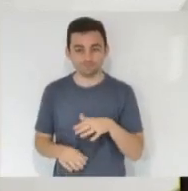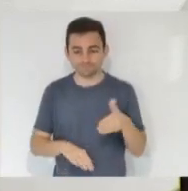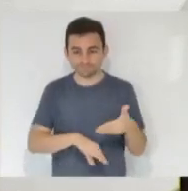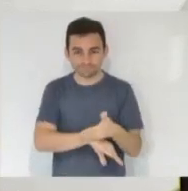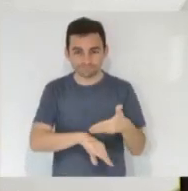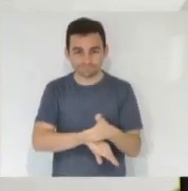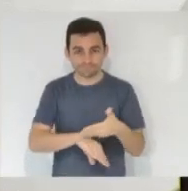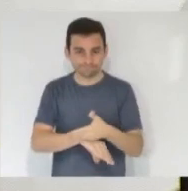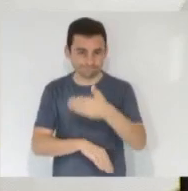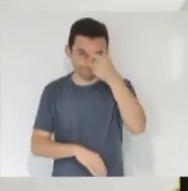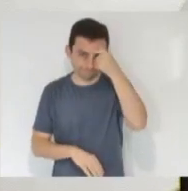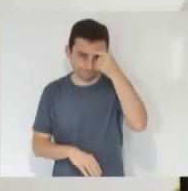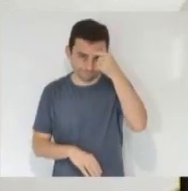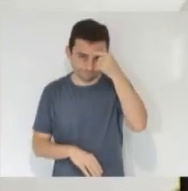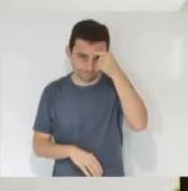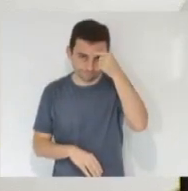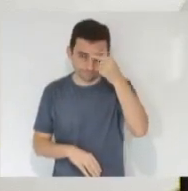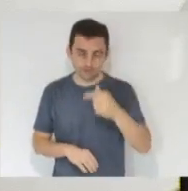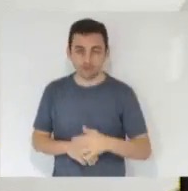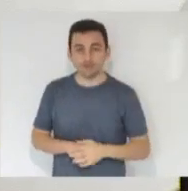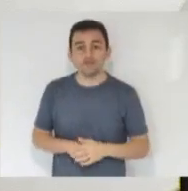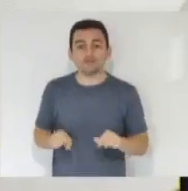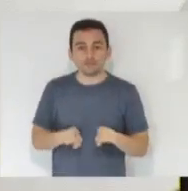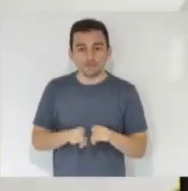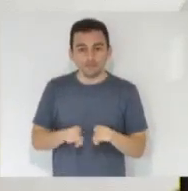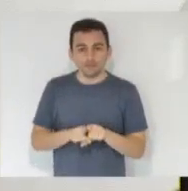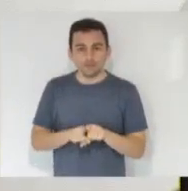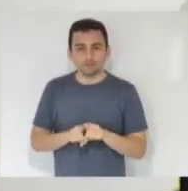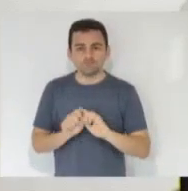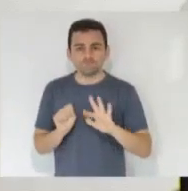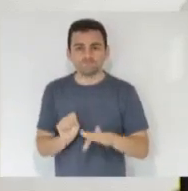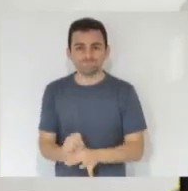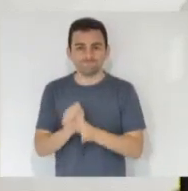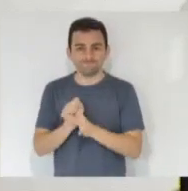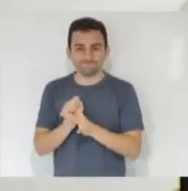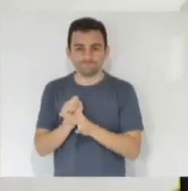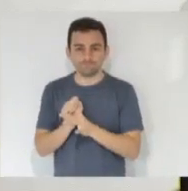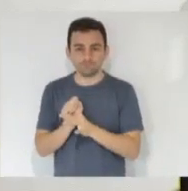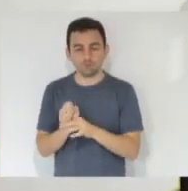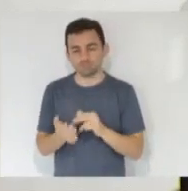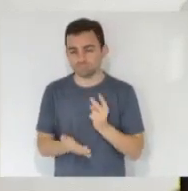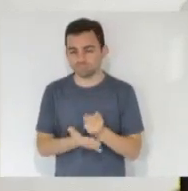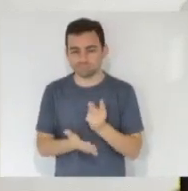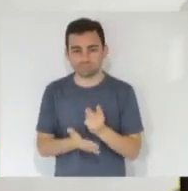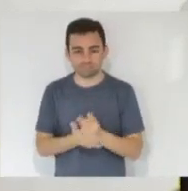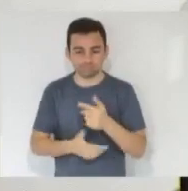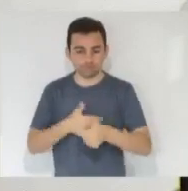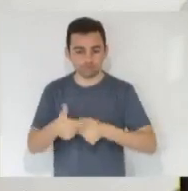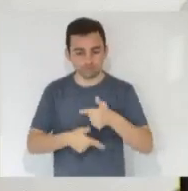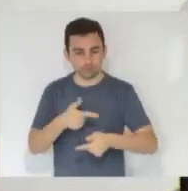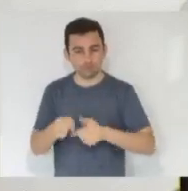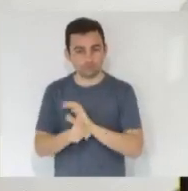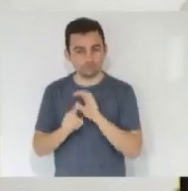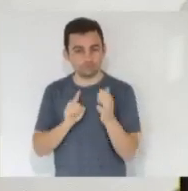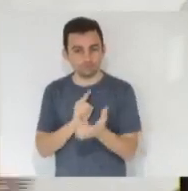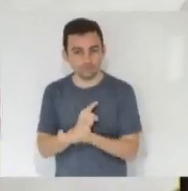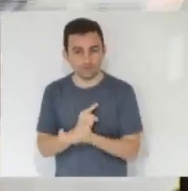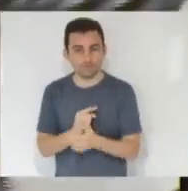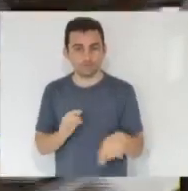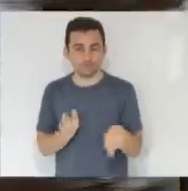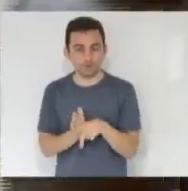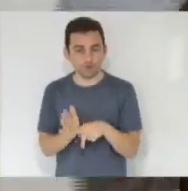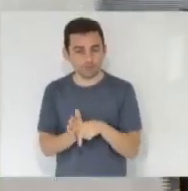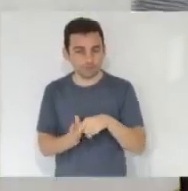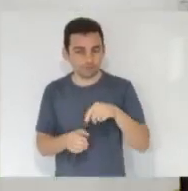universitário. Além disso, assegura a continuidade dos serviços comunitários prestados pelas